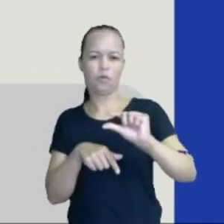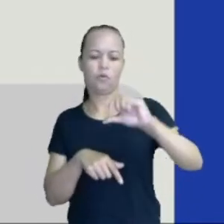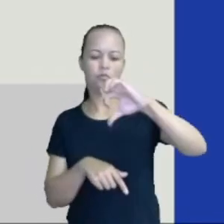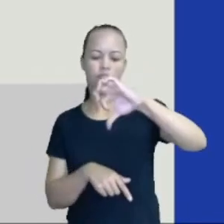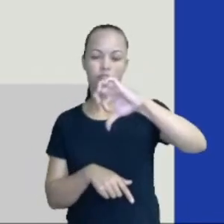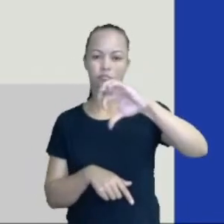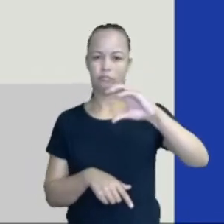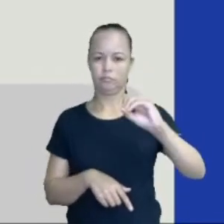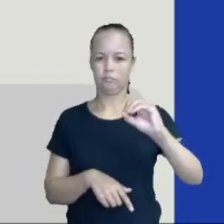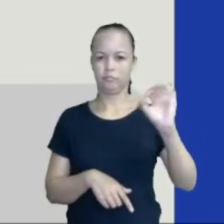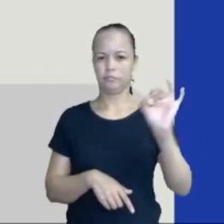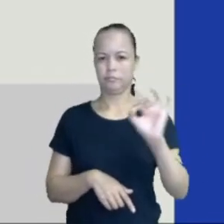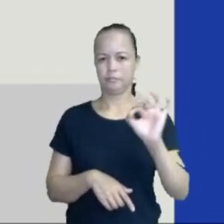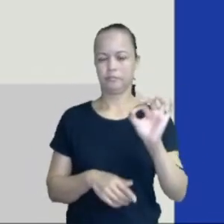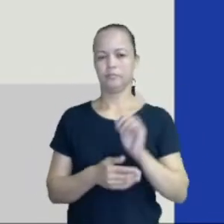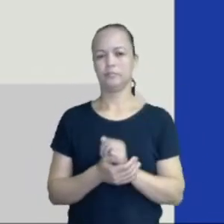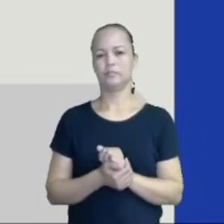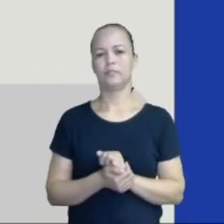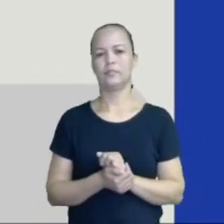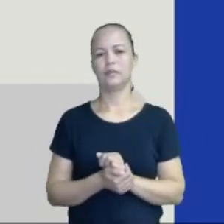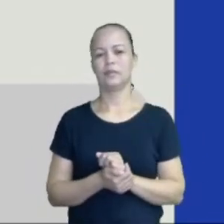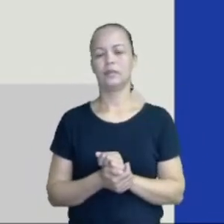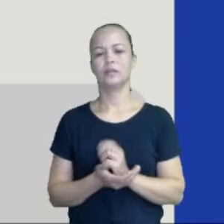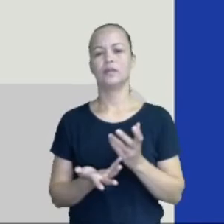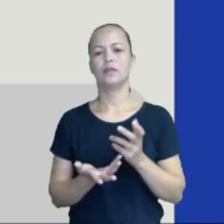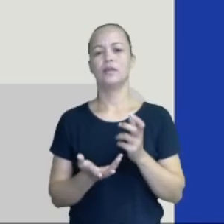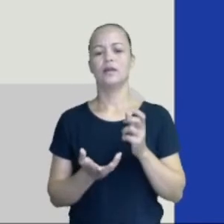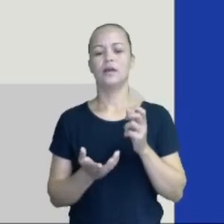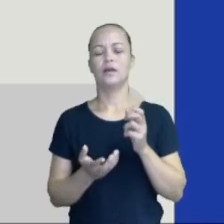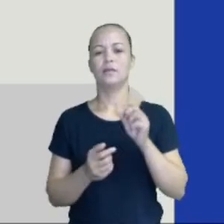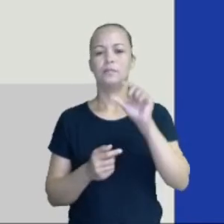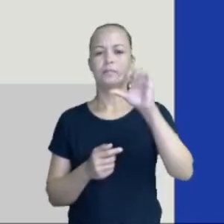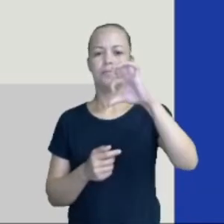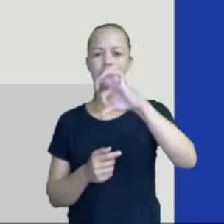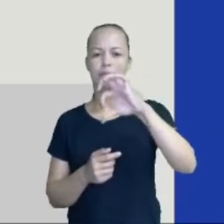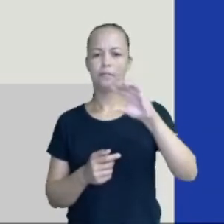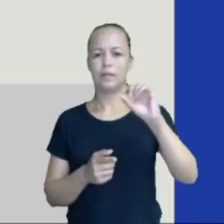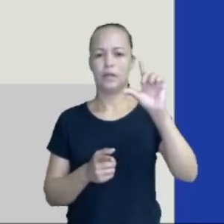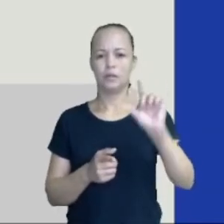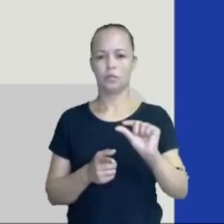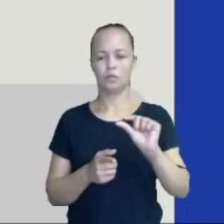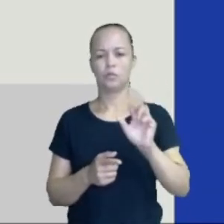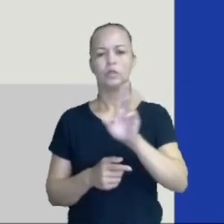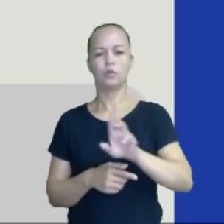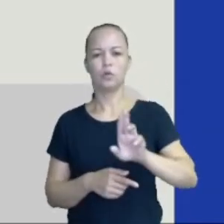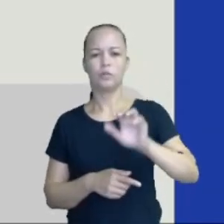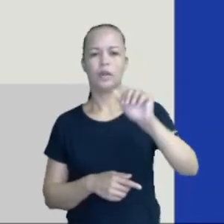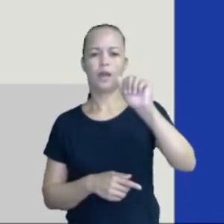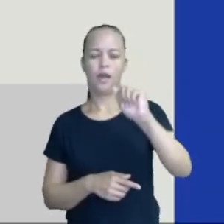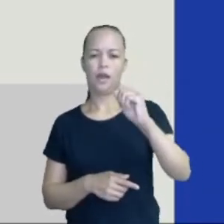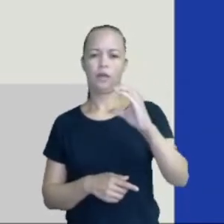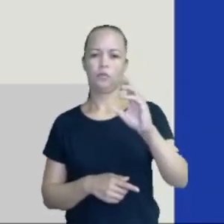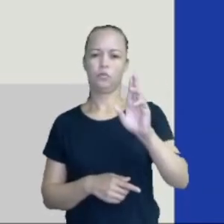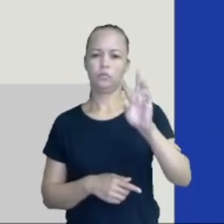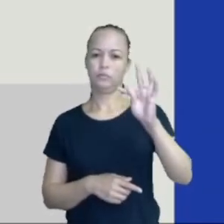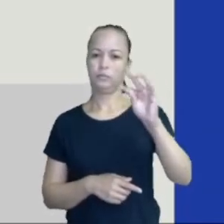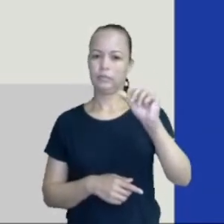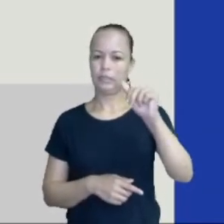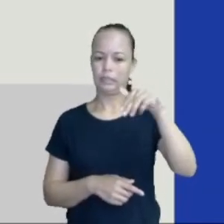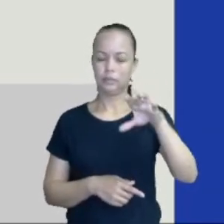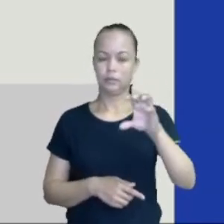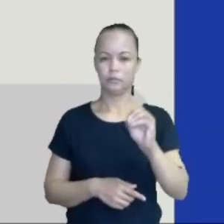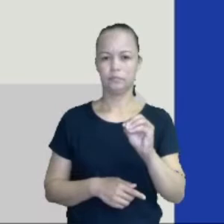com todos os ângulos internos menores que 90 graus são chamados de acutângulo. Então, o acutângulo tem relação com